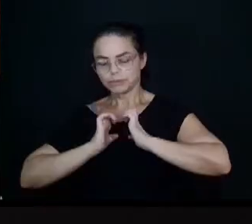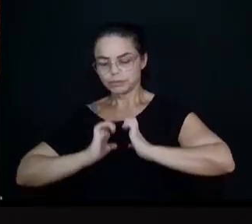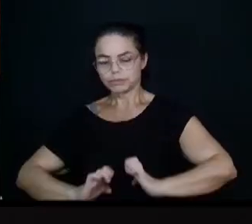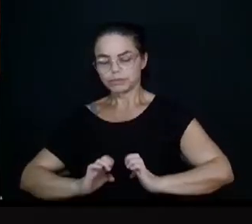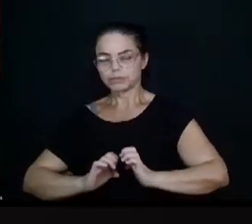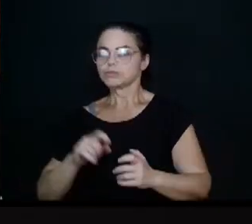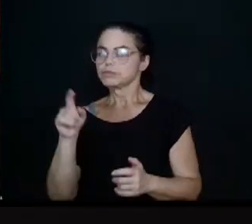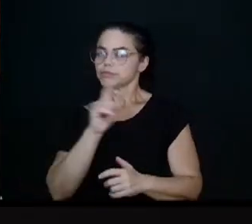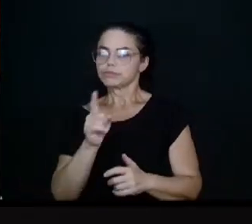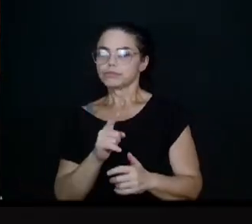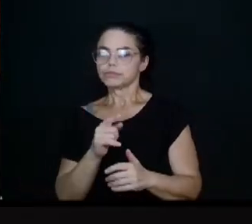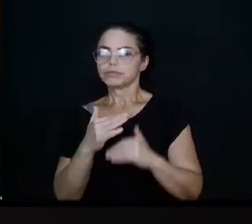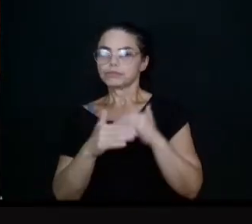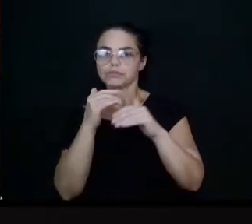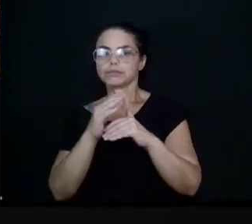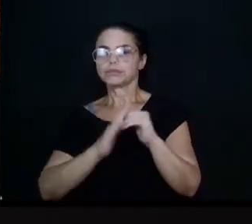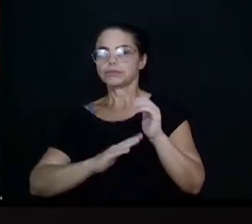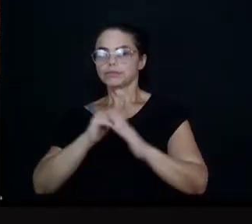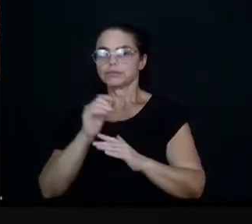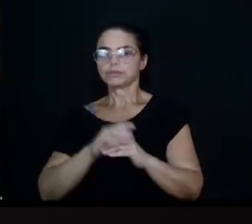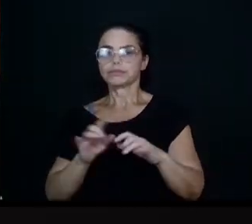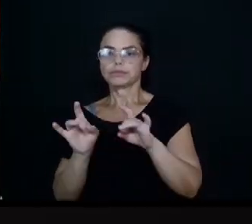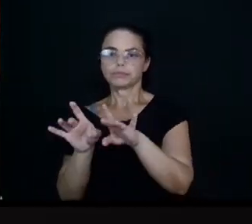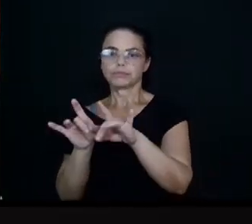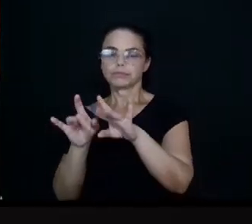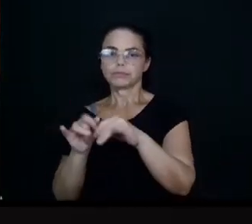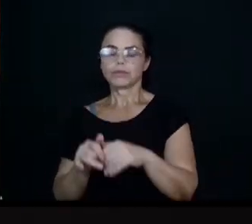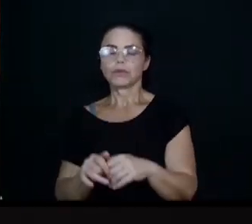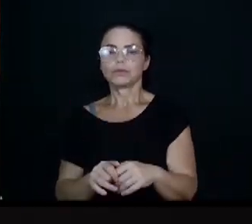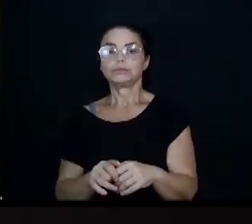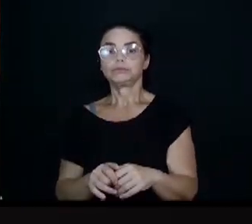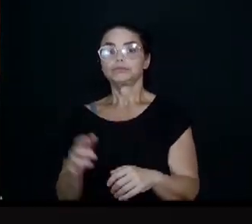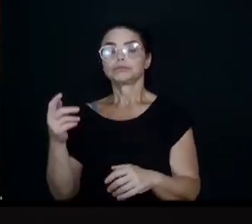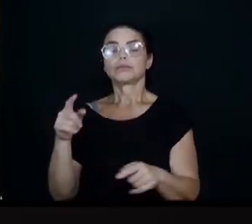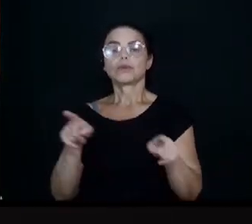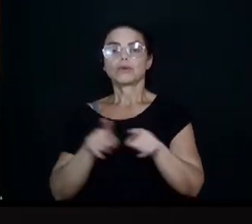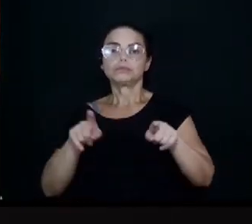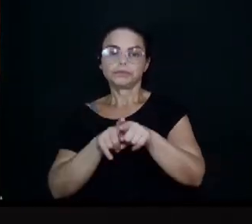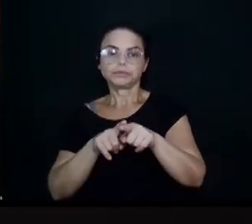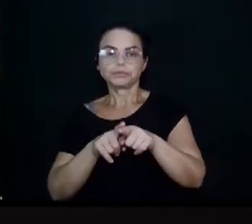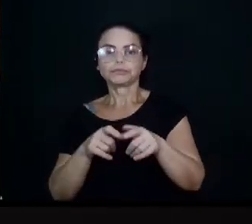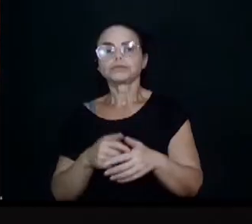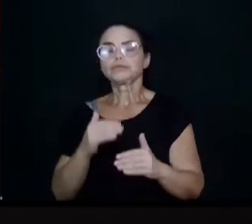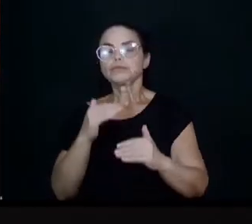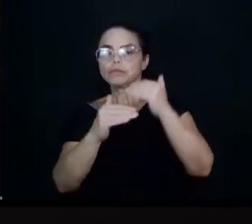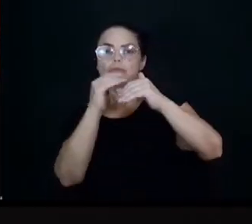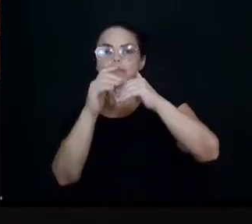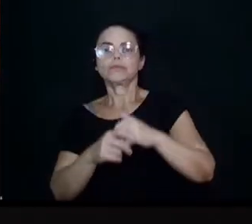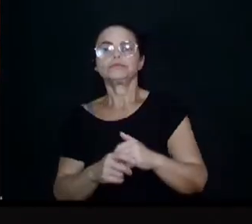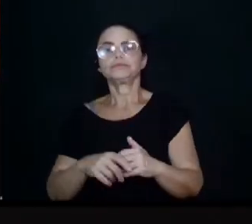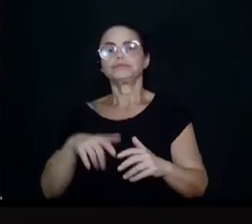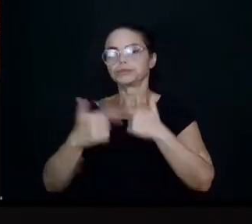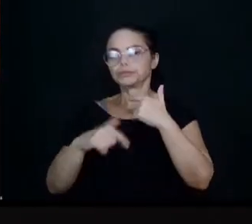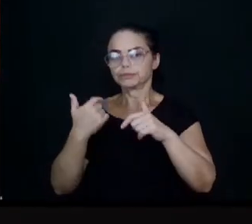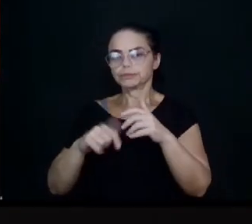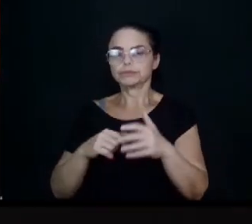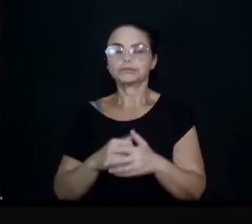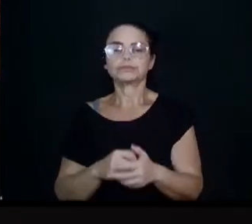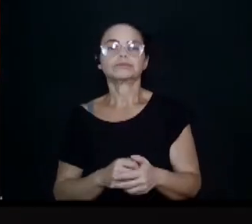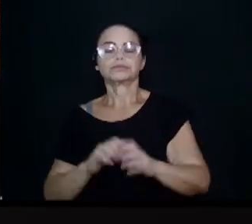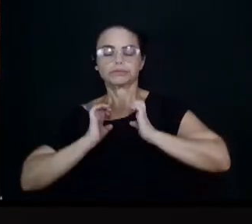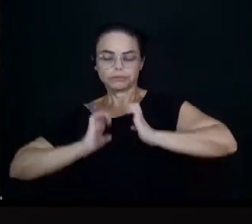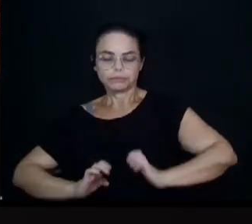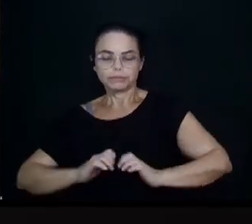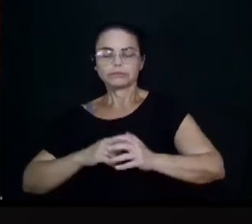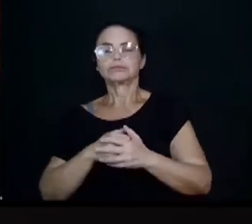desenvolver as habilidades técnicas, capacidades técnicas, mas também que ele desenvolva o trabalho dele com ética e